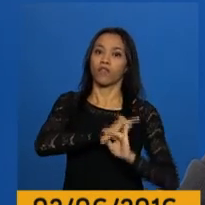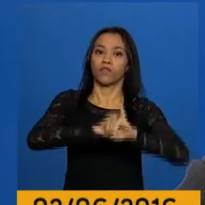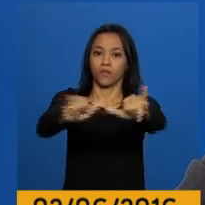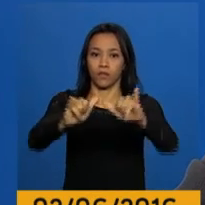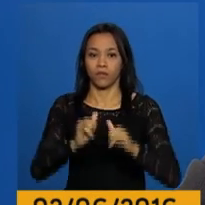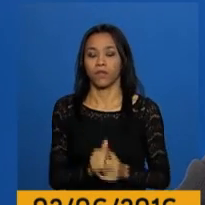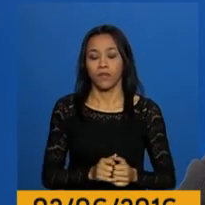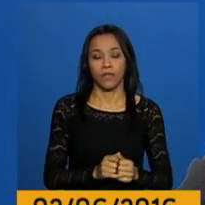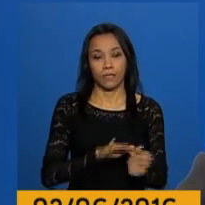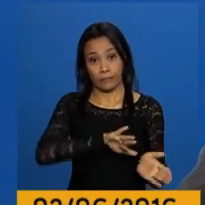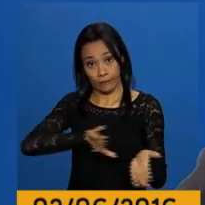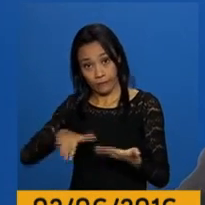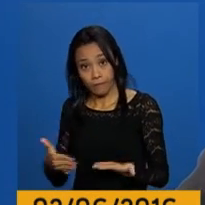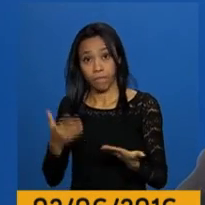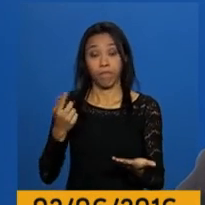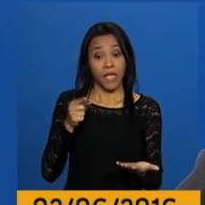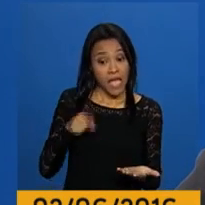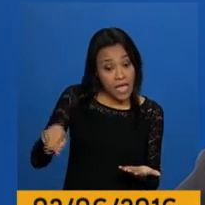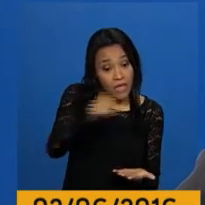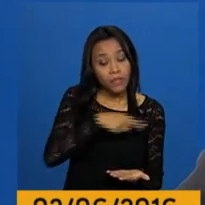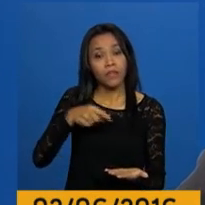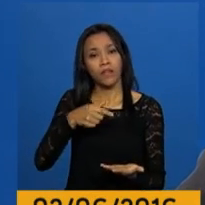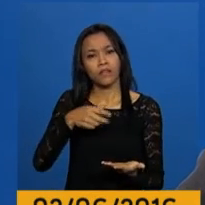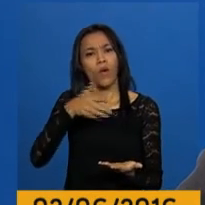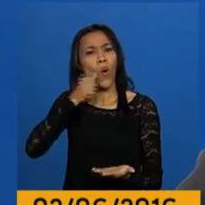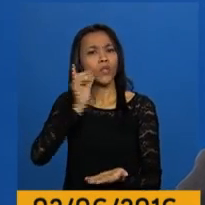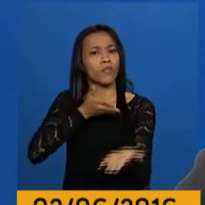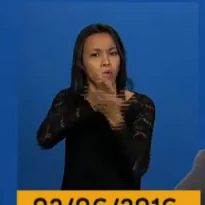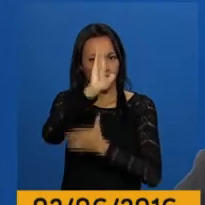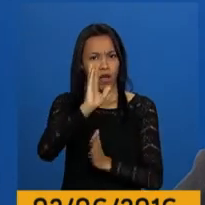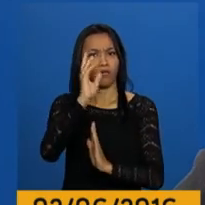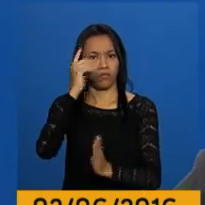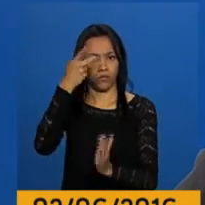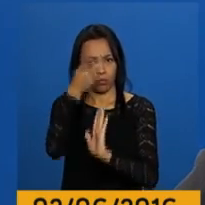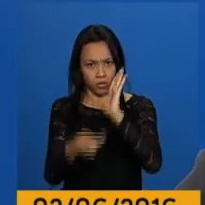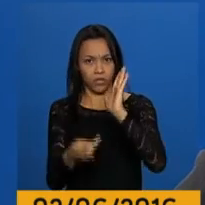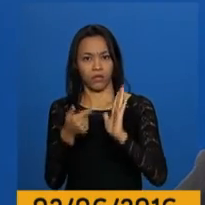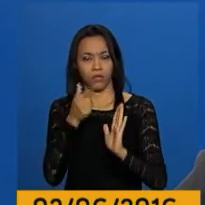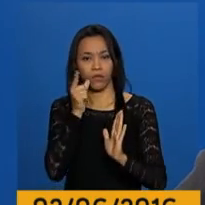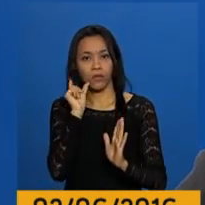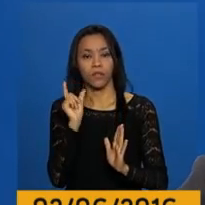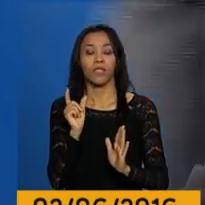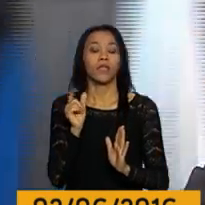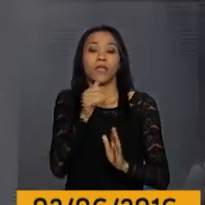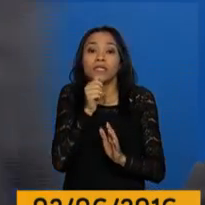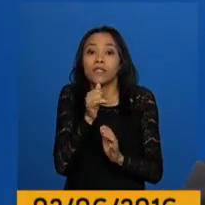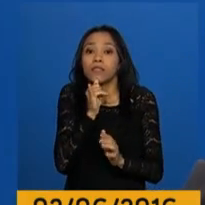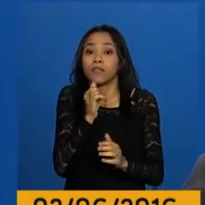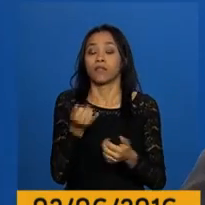Estes acordos que foram aprovados ontem, no caso do Poder Executivo,